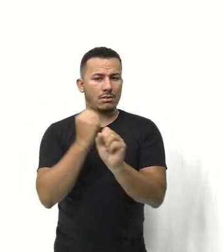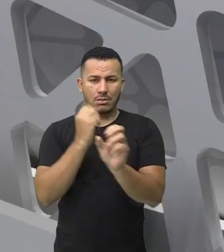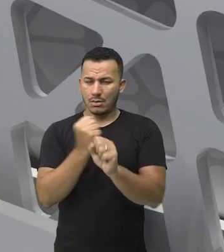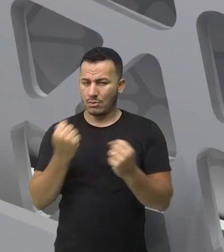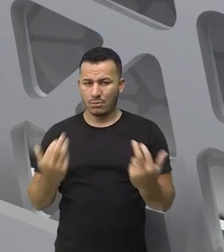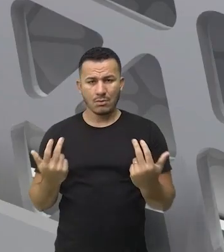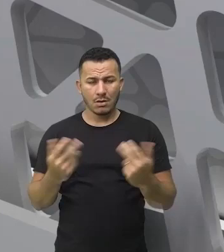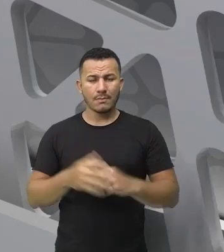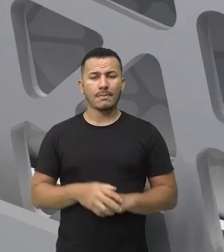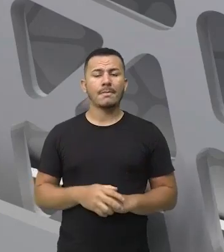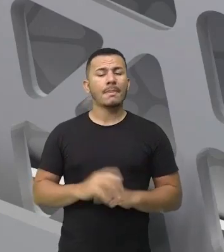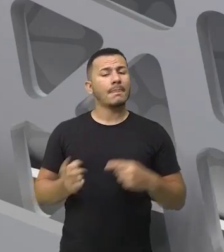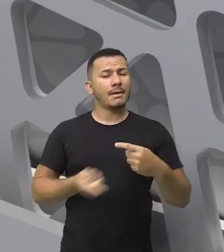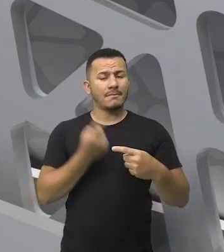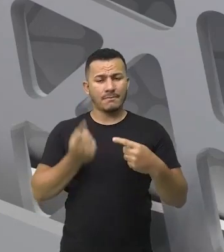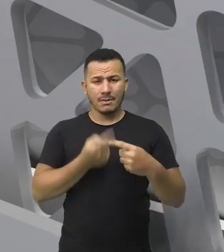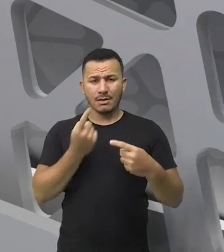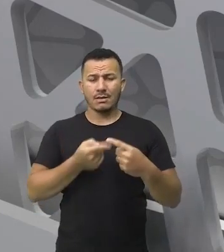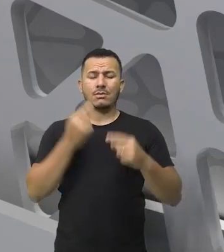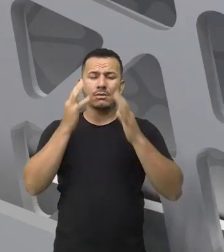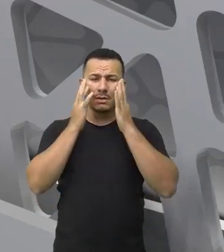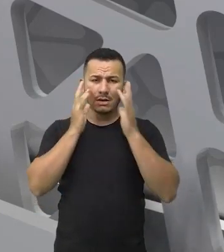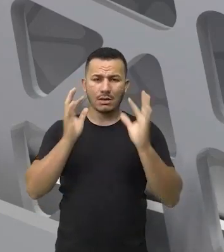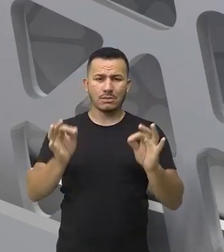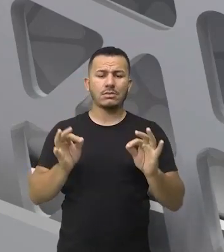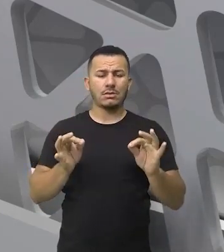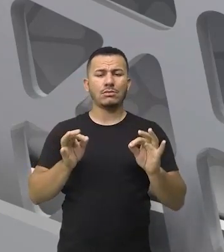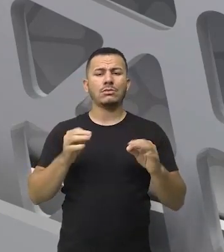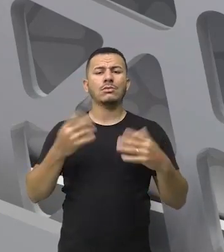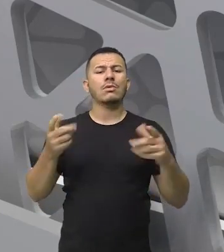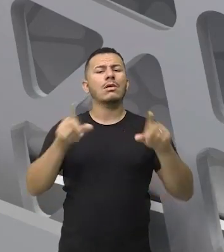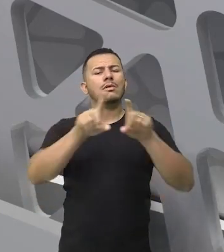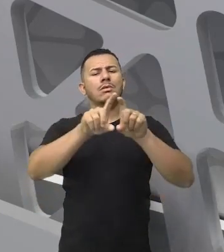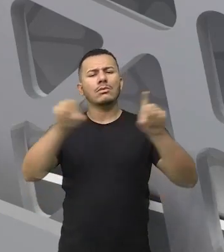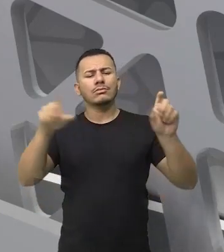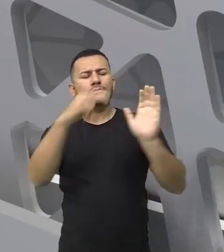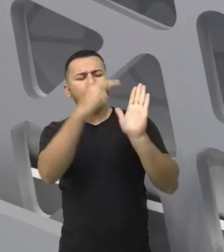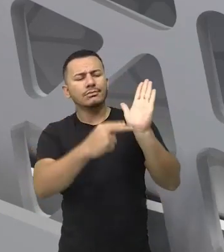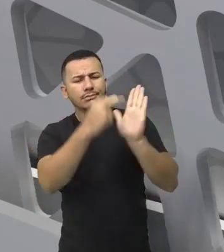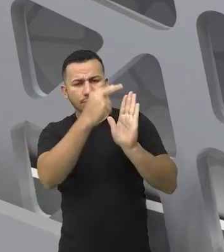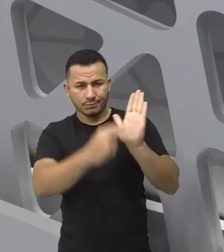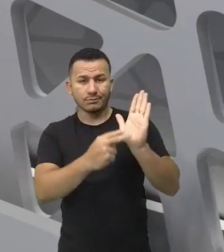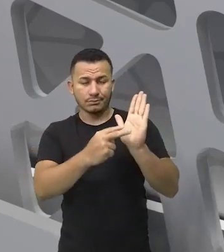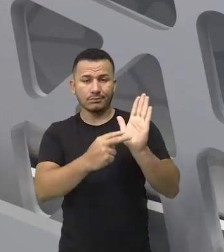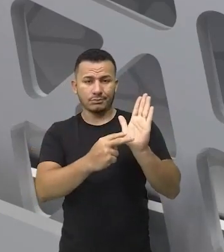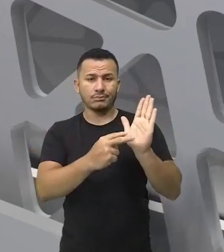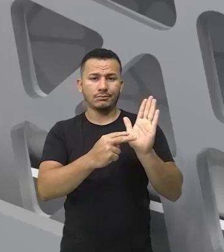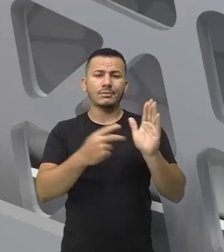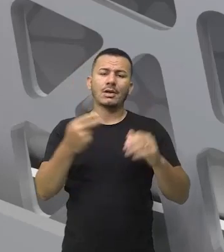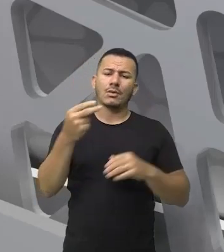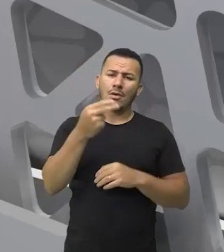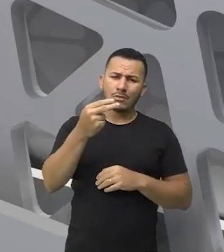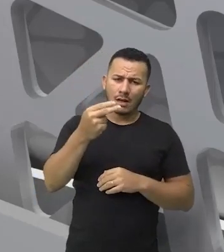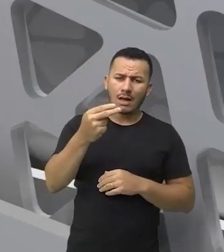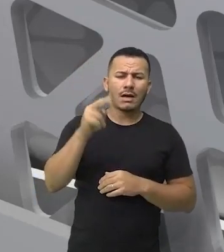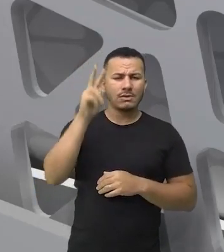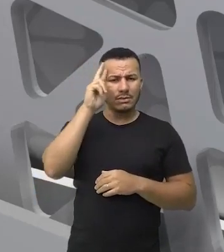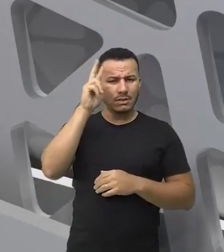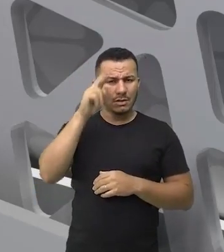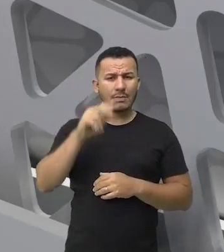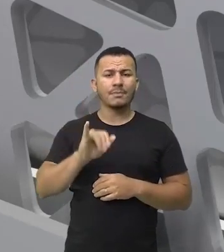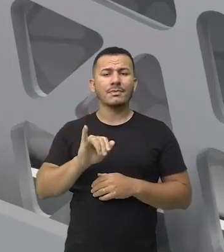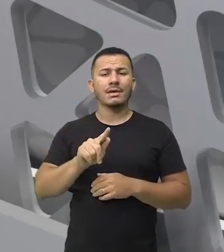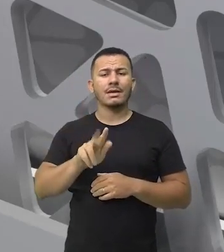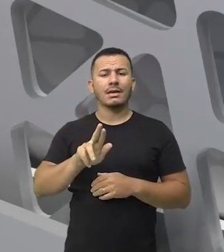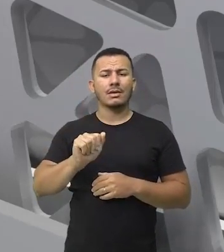equações. Primeiro, você deve olhar qual é a situação que você tem, certo? Na igualdade, lembra-se que